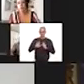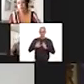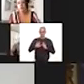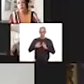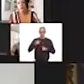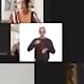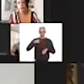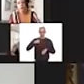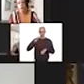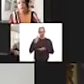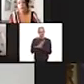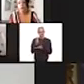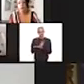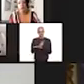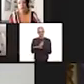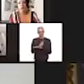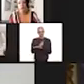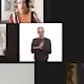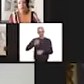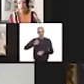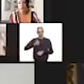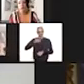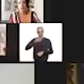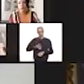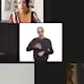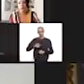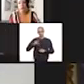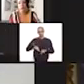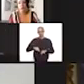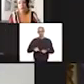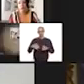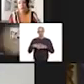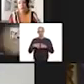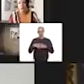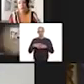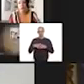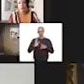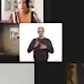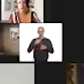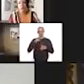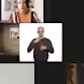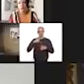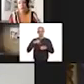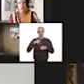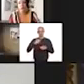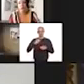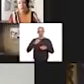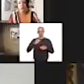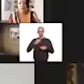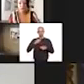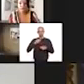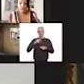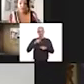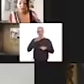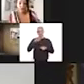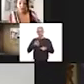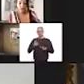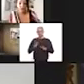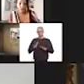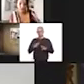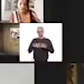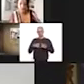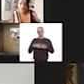errado. A primeira ponderação é dizer que as comissões já deram o seu parecer, tanto a Comissão de Constituição e Justiça, quanto a Comissão de